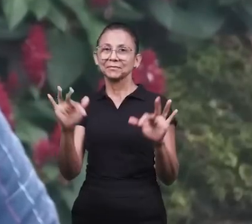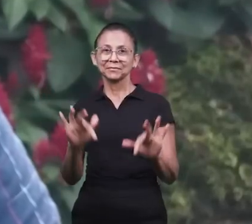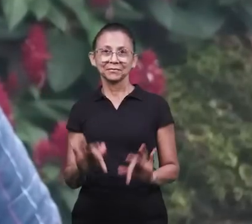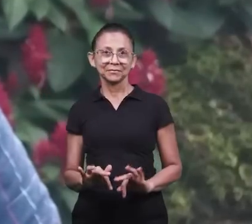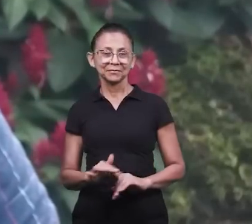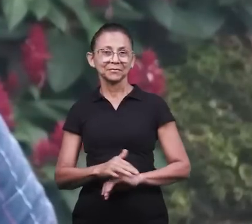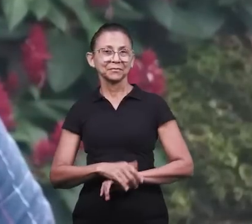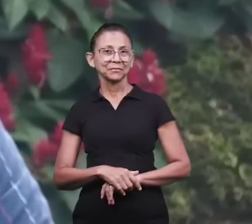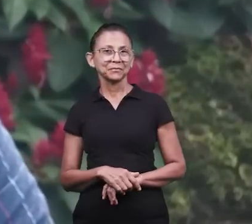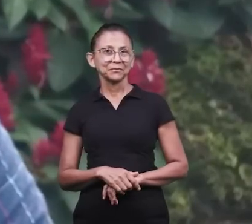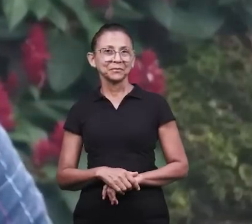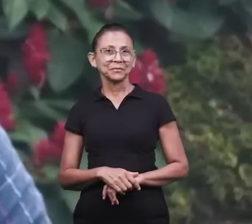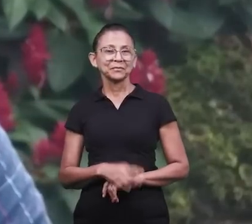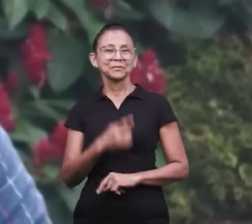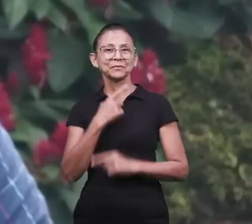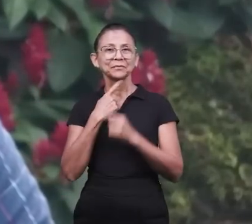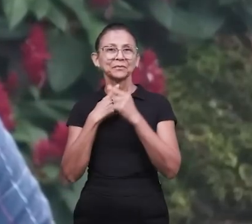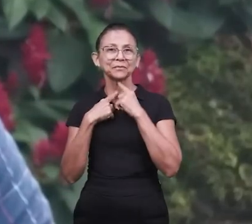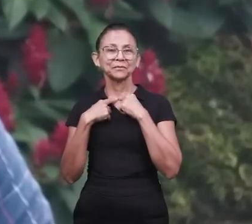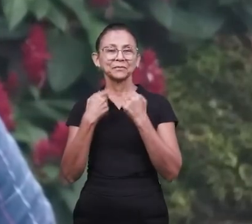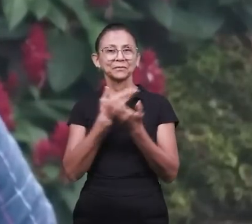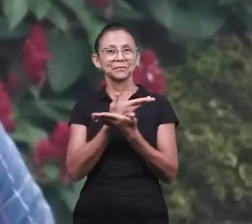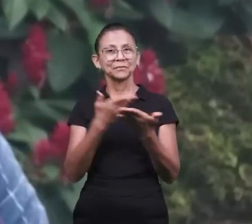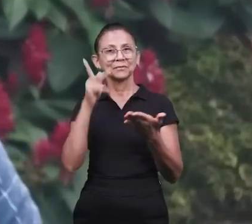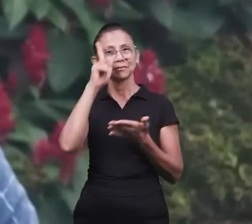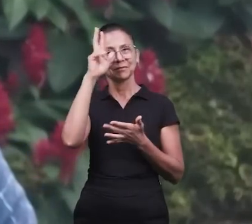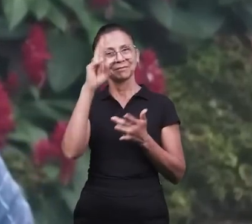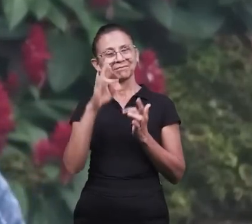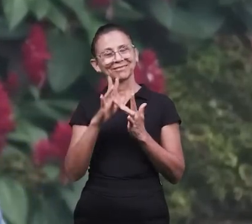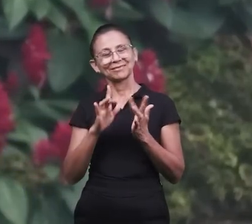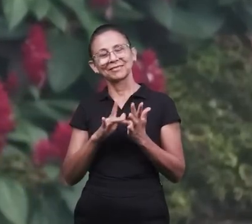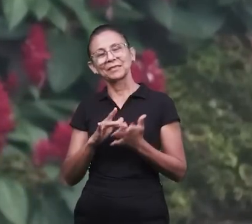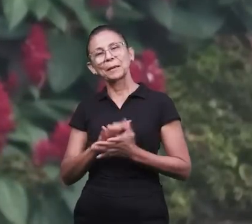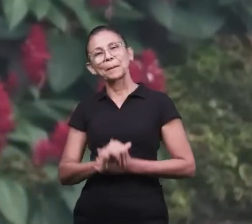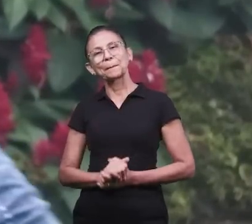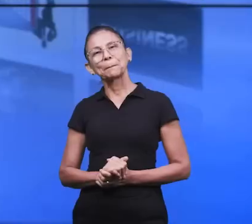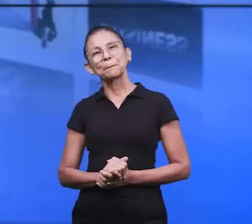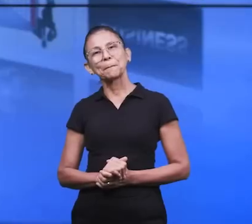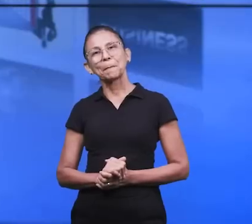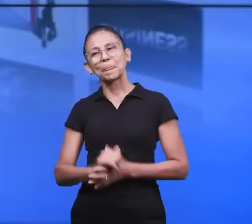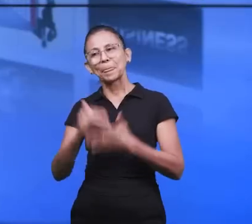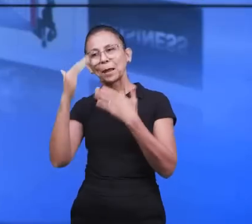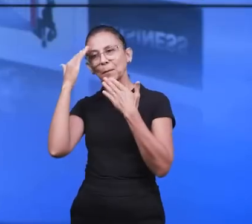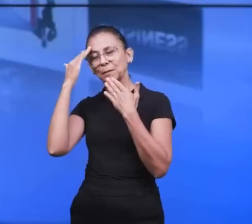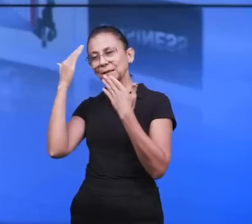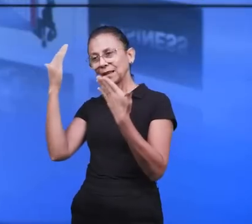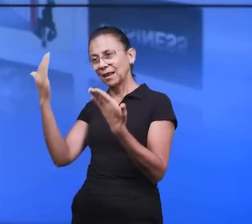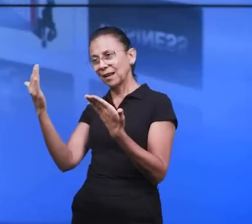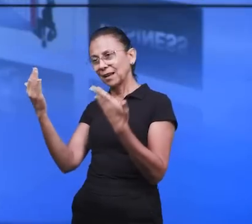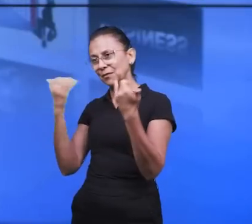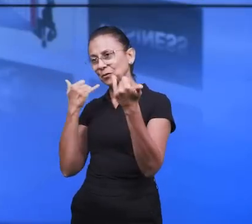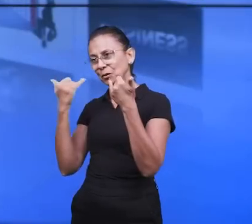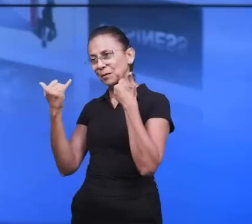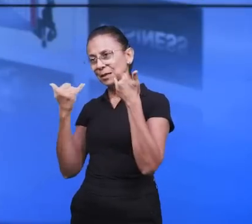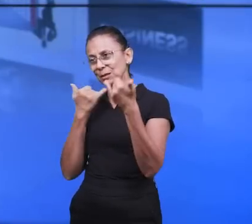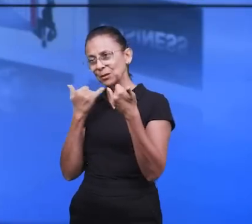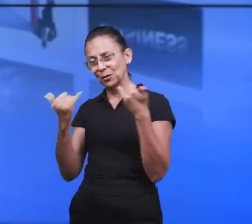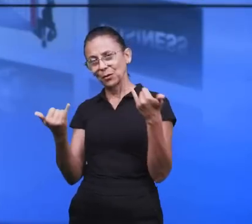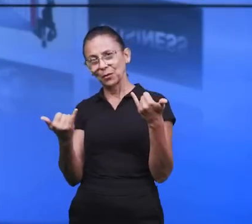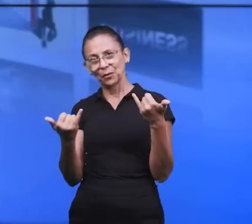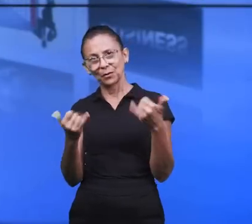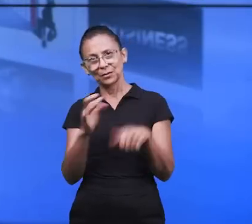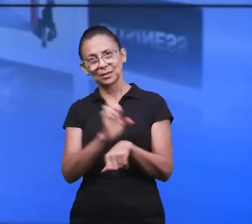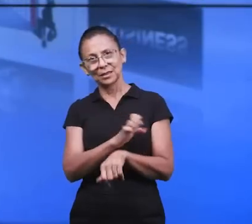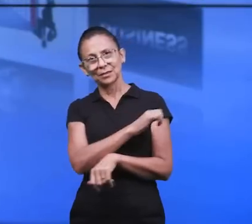nossa participação, desejando assim a todos a paz do Senhor Jesus. Obrigado, Rudney, pelas informações aí de Volta